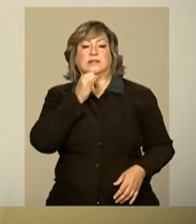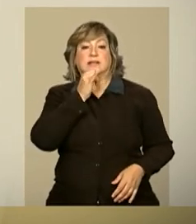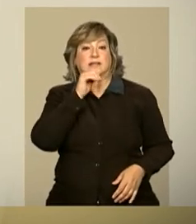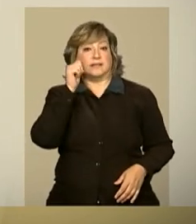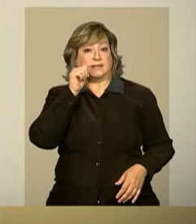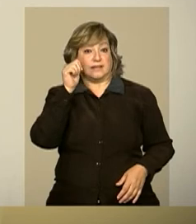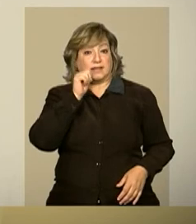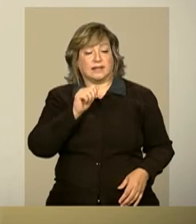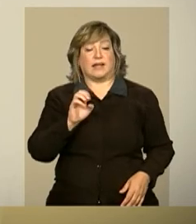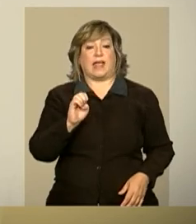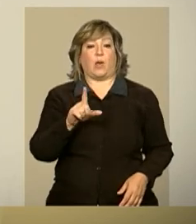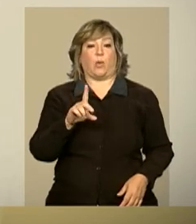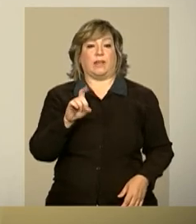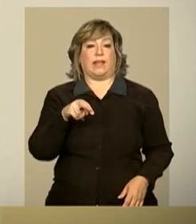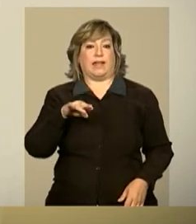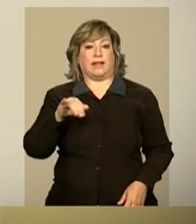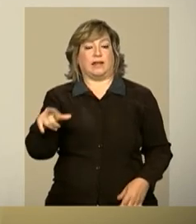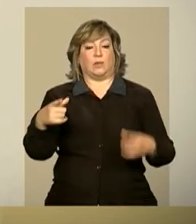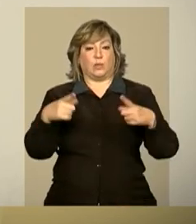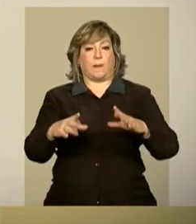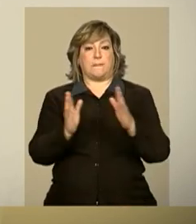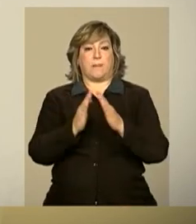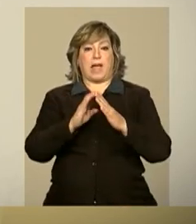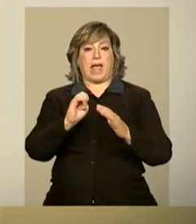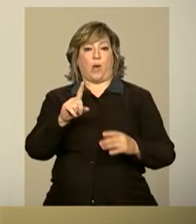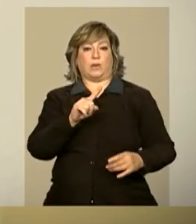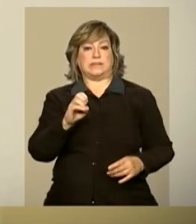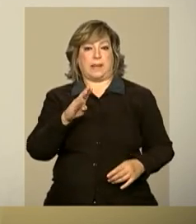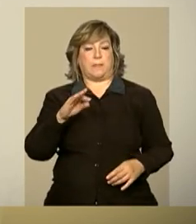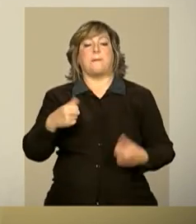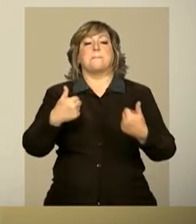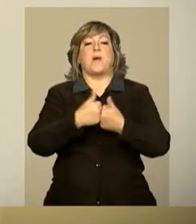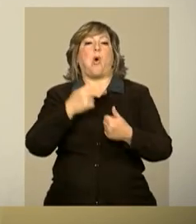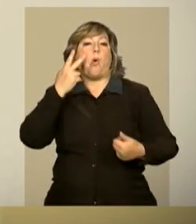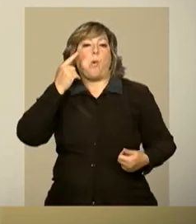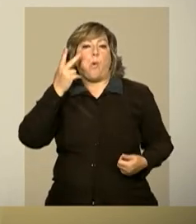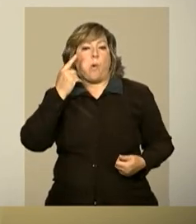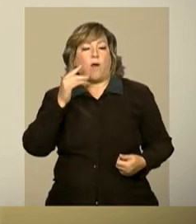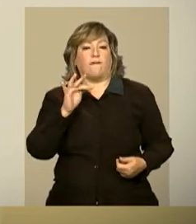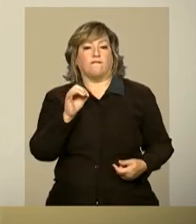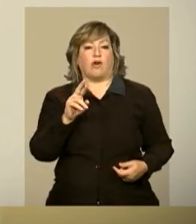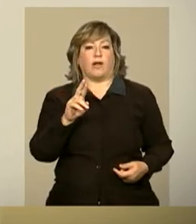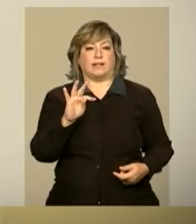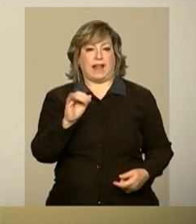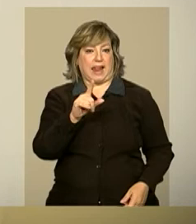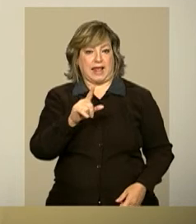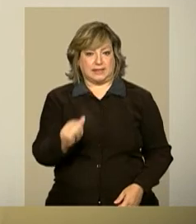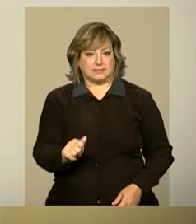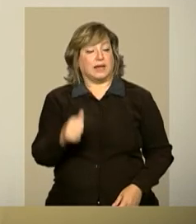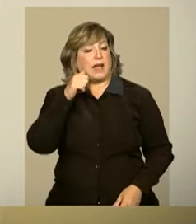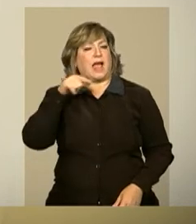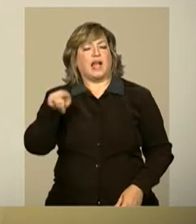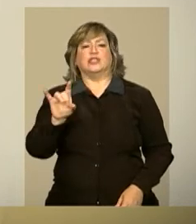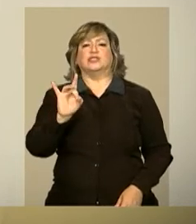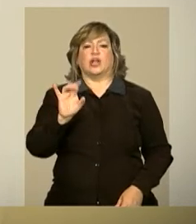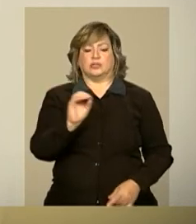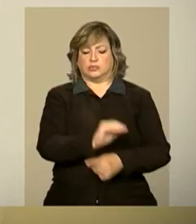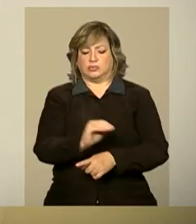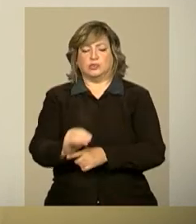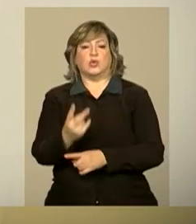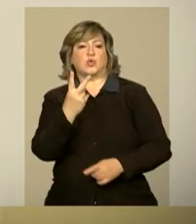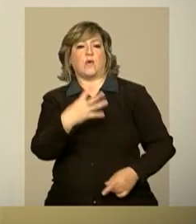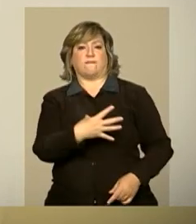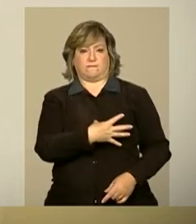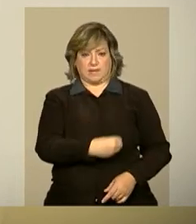Dona Eugênia Pereira que mora lá em Eusébio Perto de Fortaleza no Ceará aí o Dênia cria sozinha dois